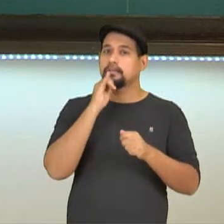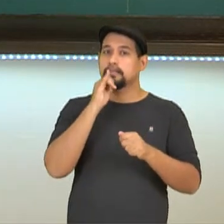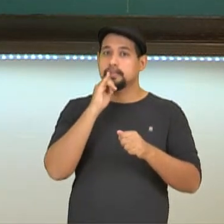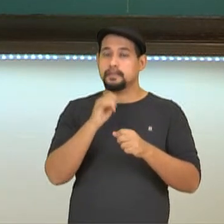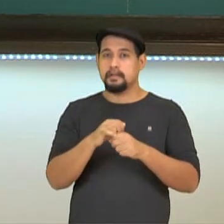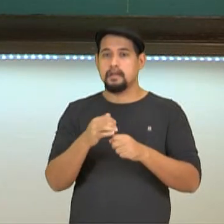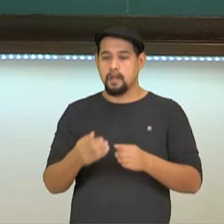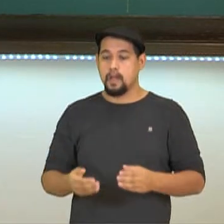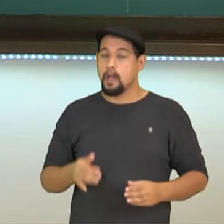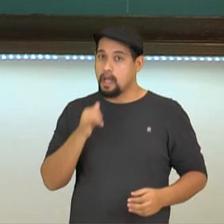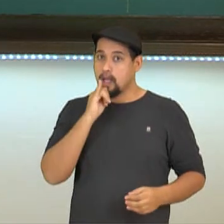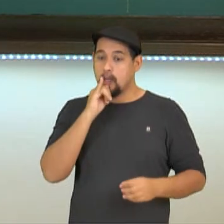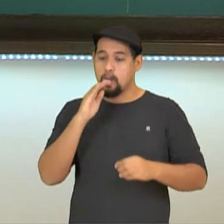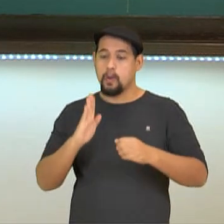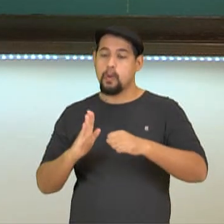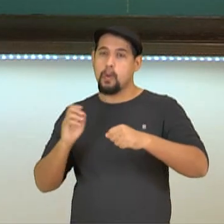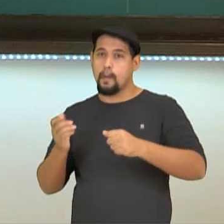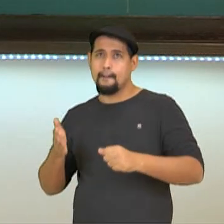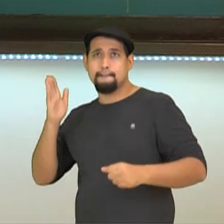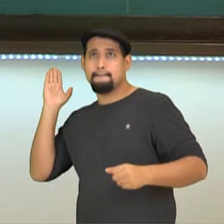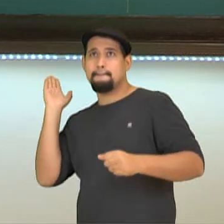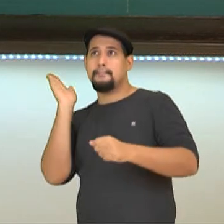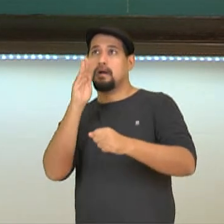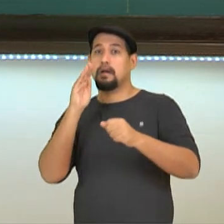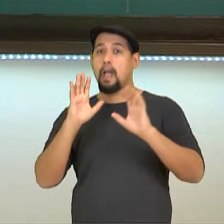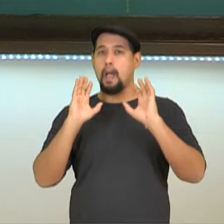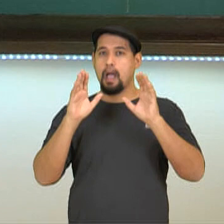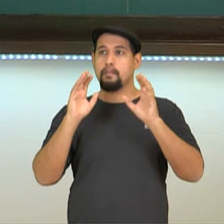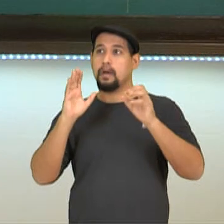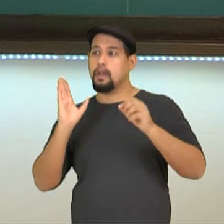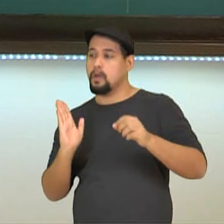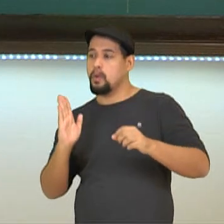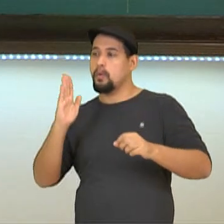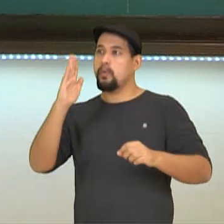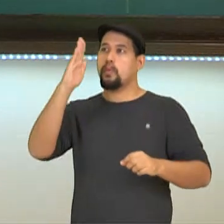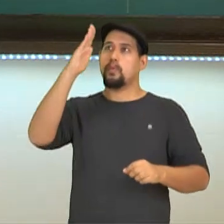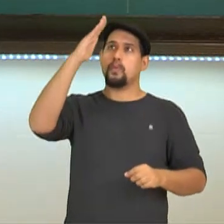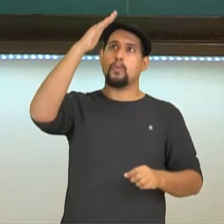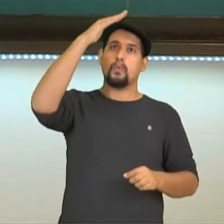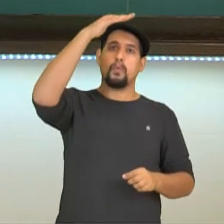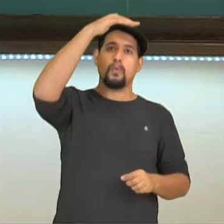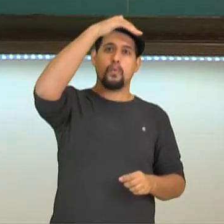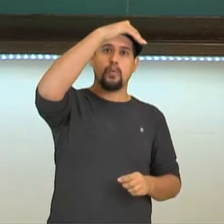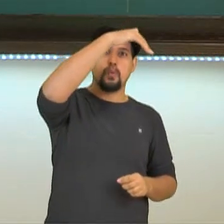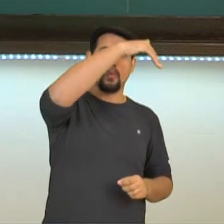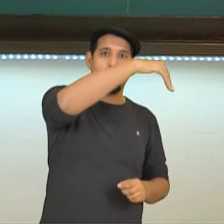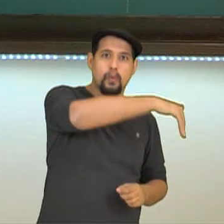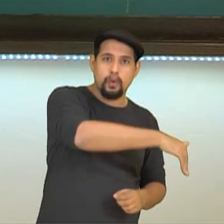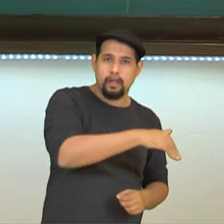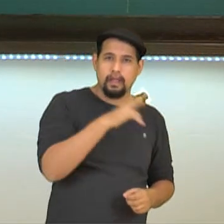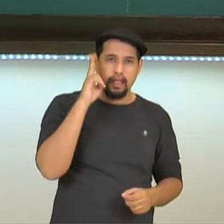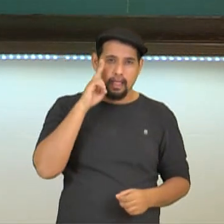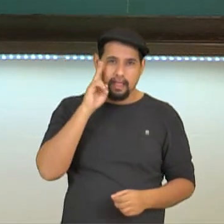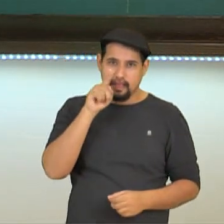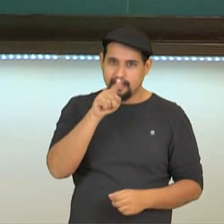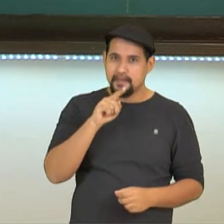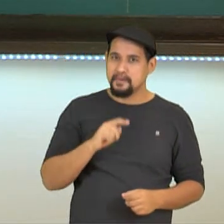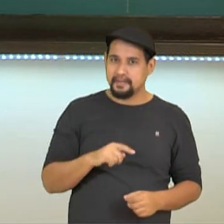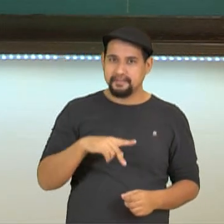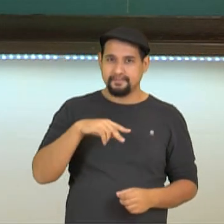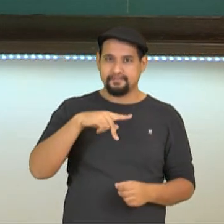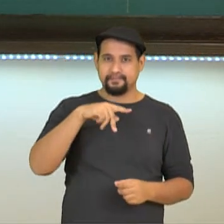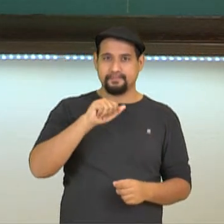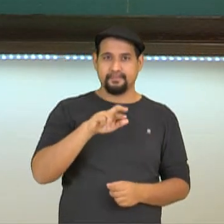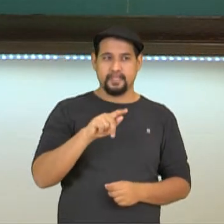Você sabe que ela vai subir até um determinado ponto e vai descer. Isso não está te lembrando aí alguma coisa relacionada à